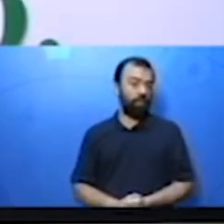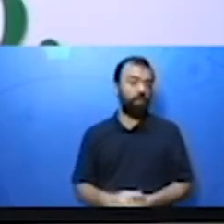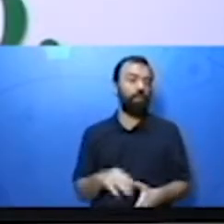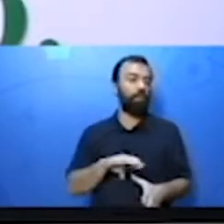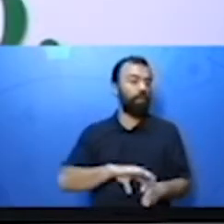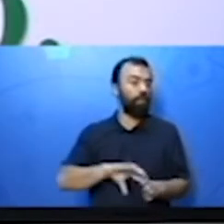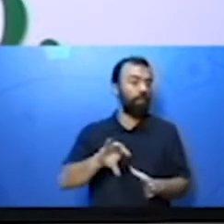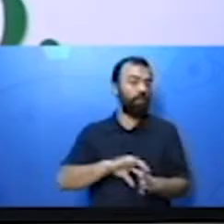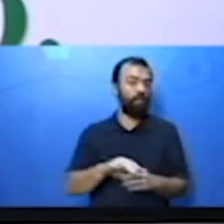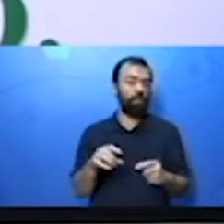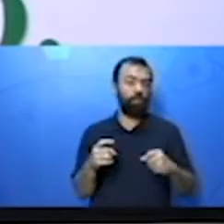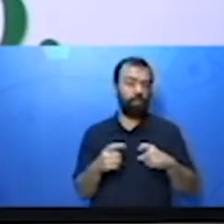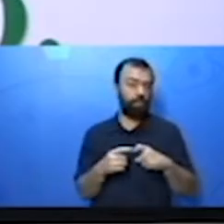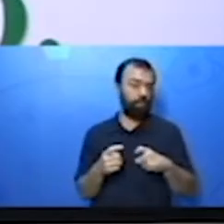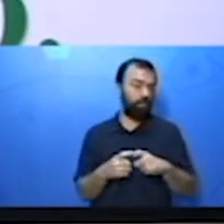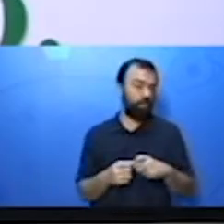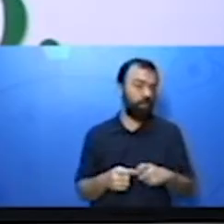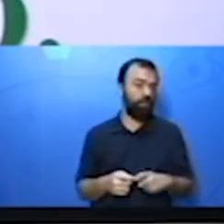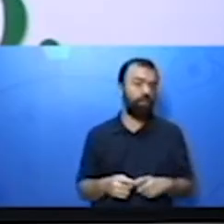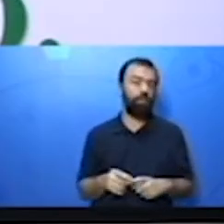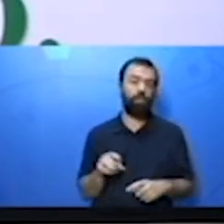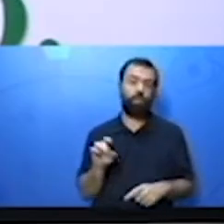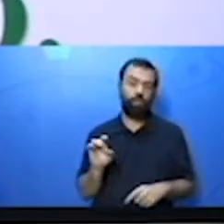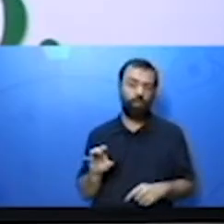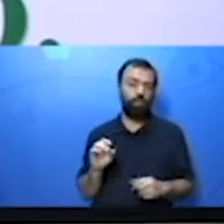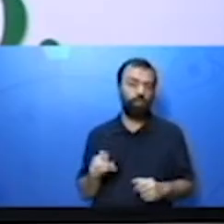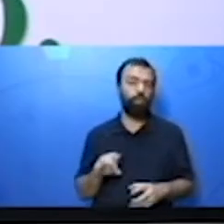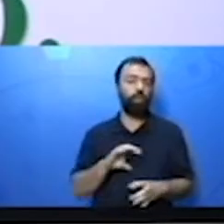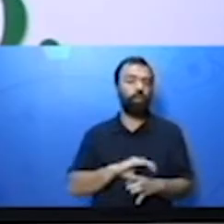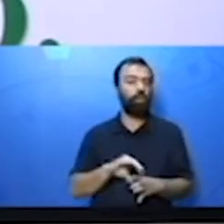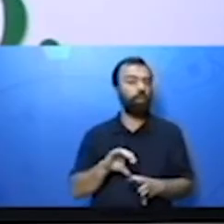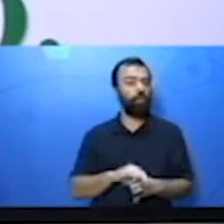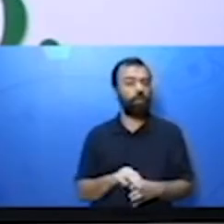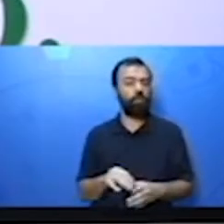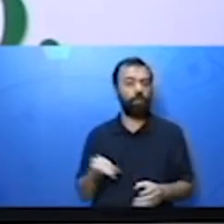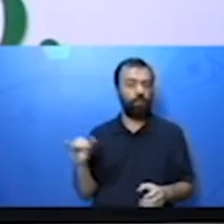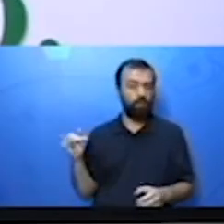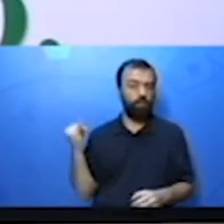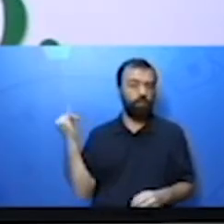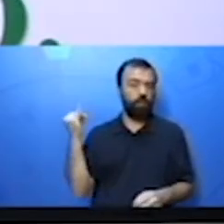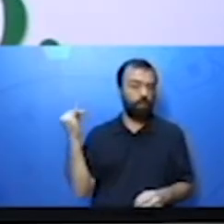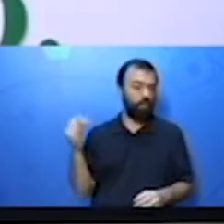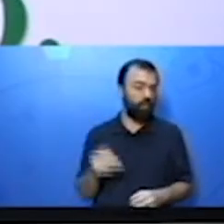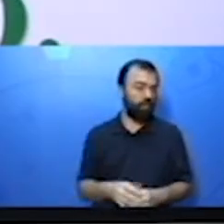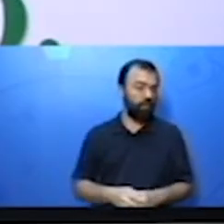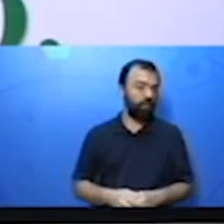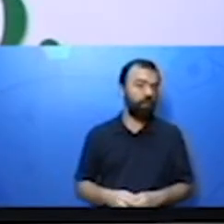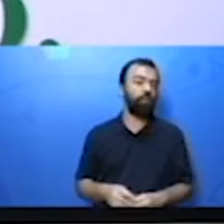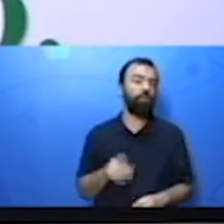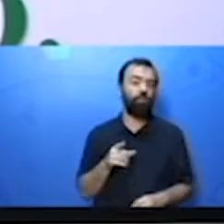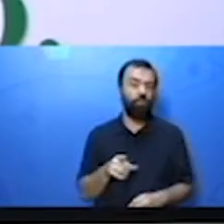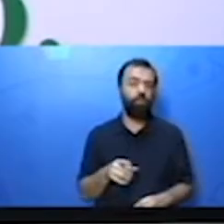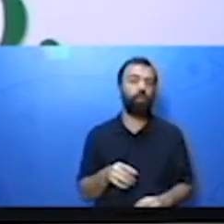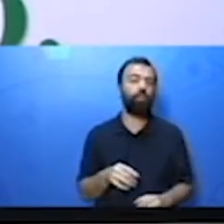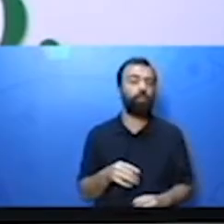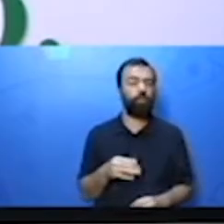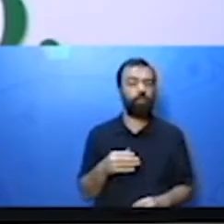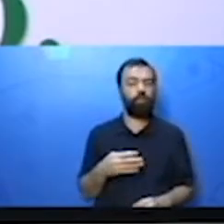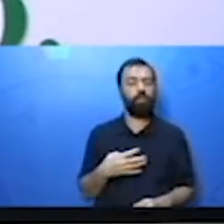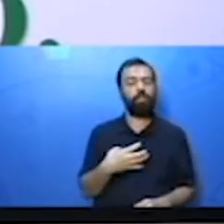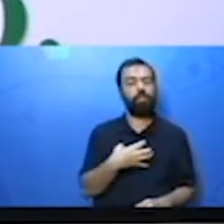a orientação médica é a nossa única orientação neste momento. Sentiu algum